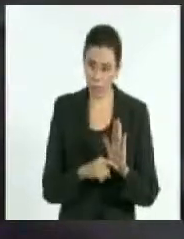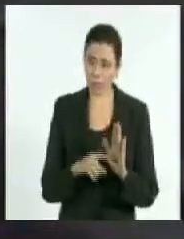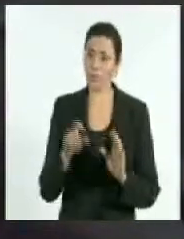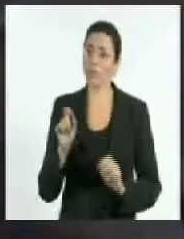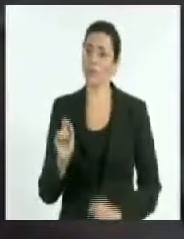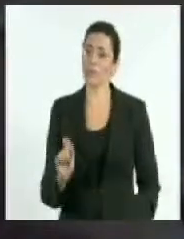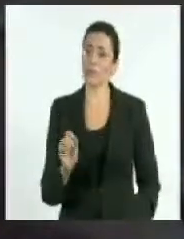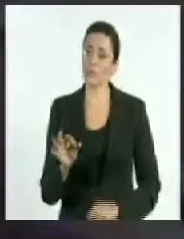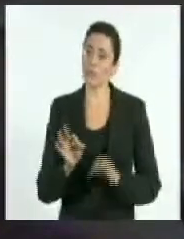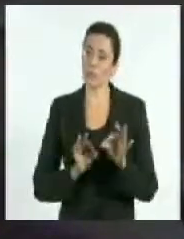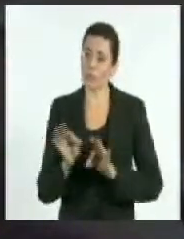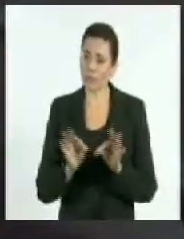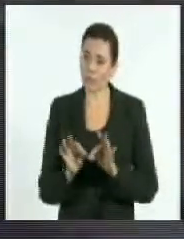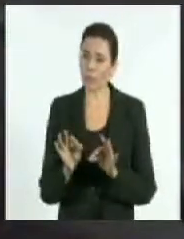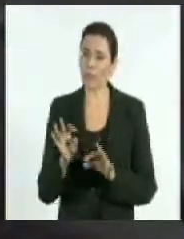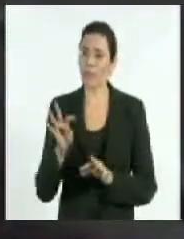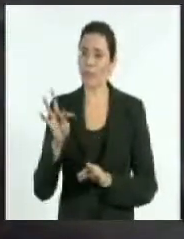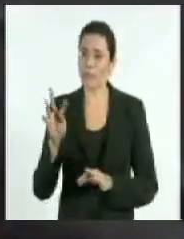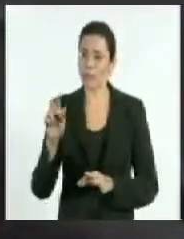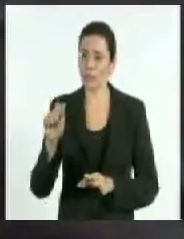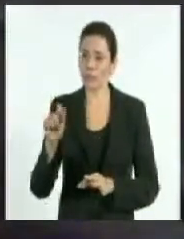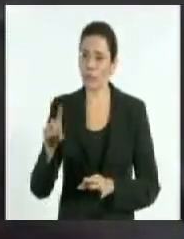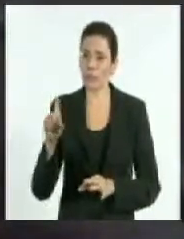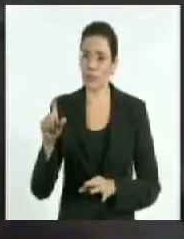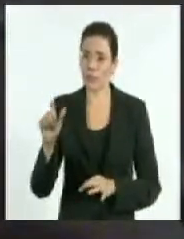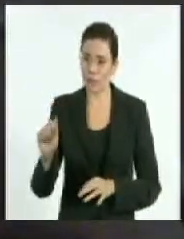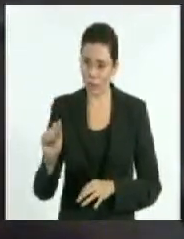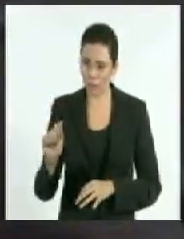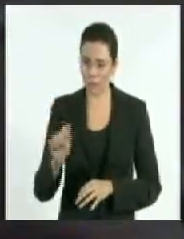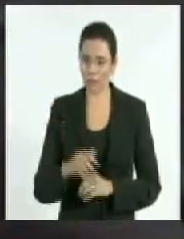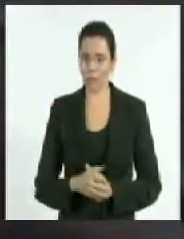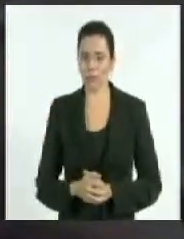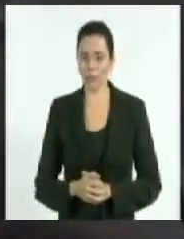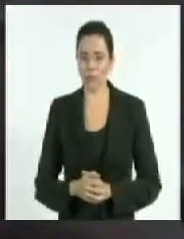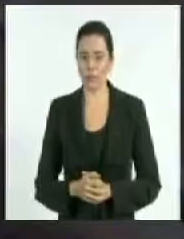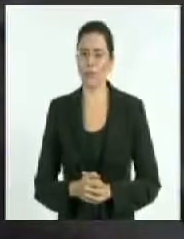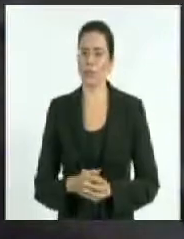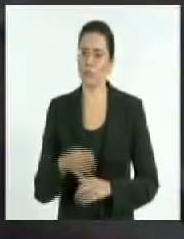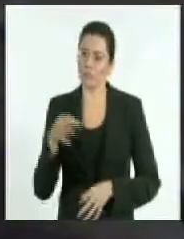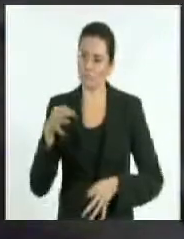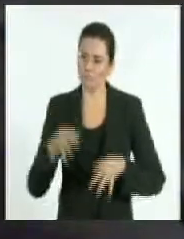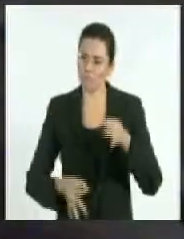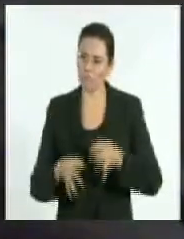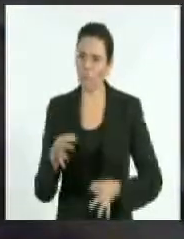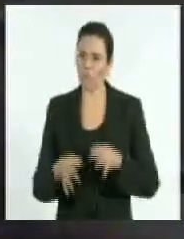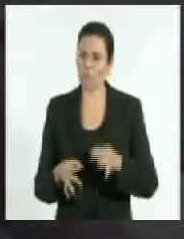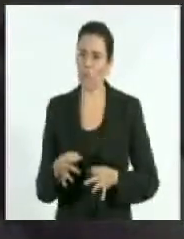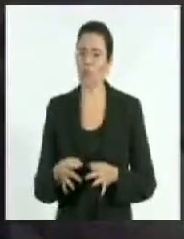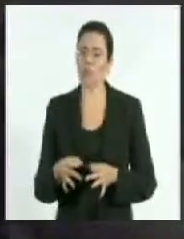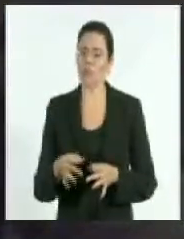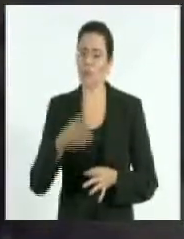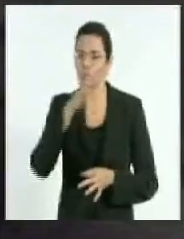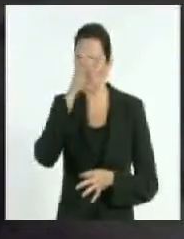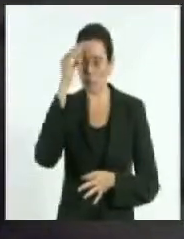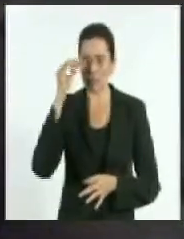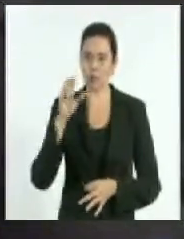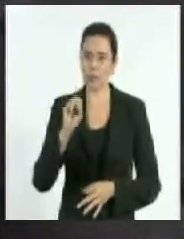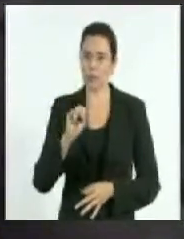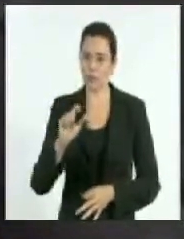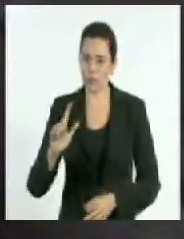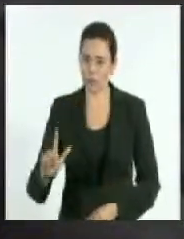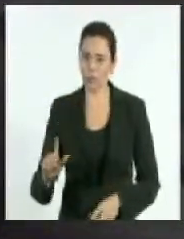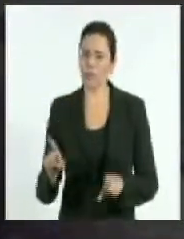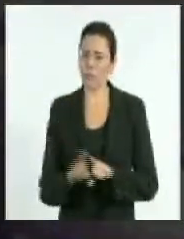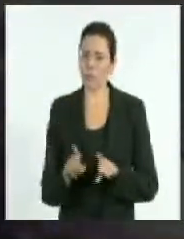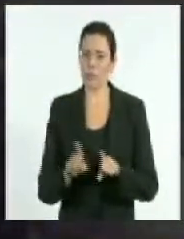se refere e que é uma questão de justiça para com o município de São Luís e os demais municípios por